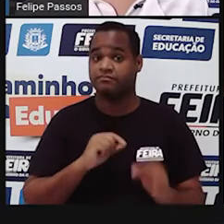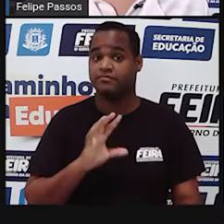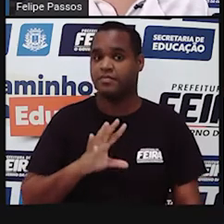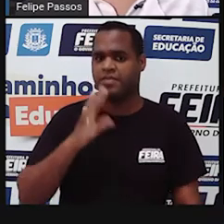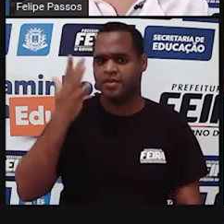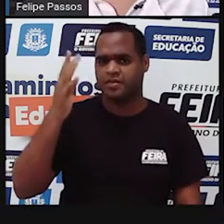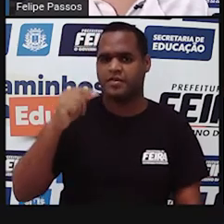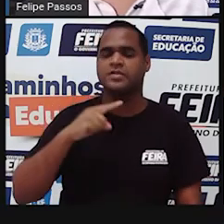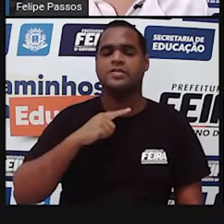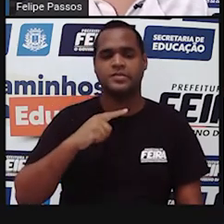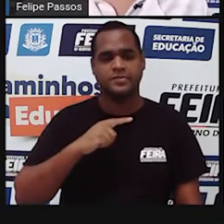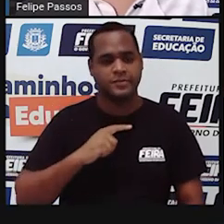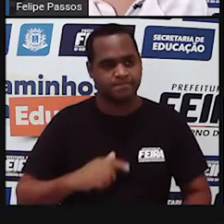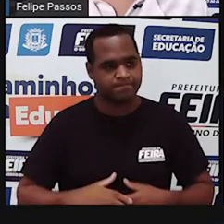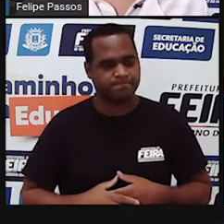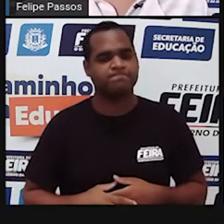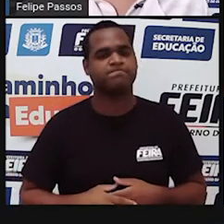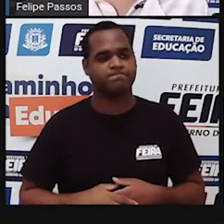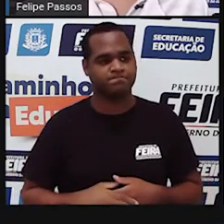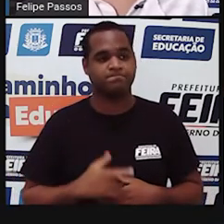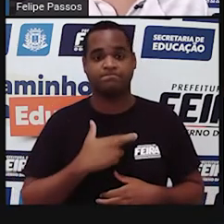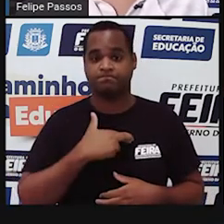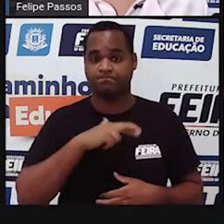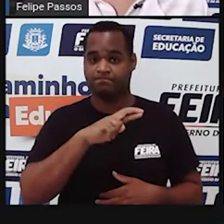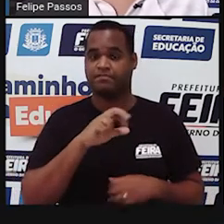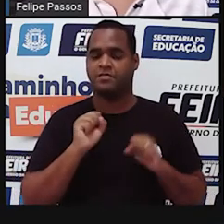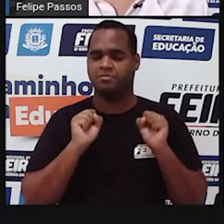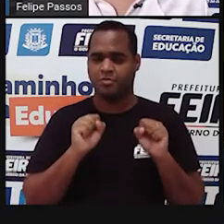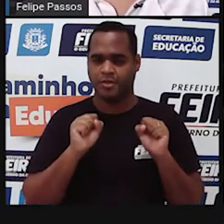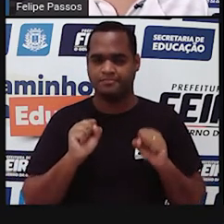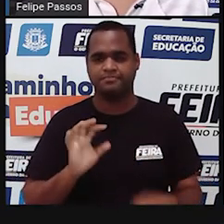fator que pode gerar exclusão.